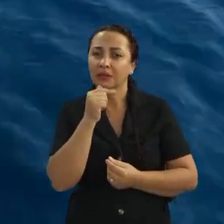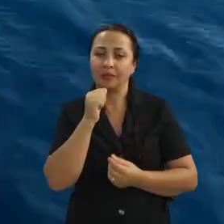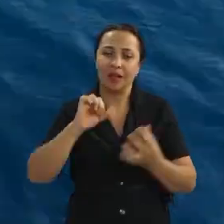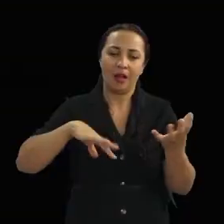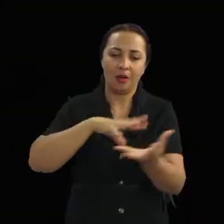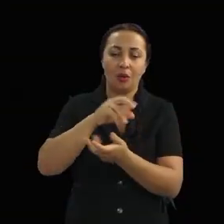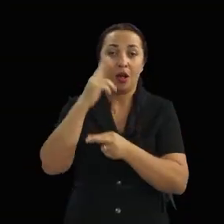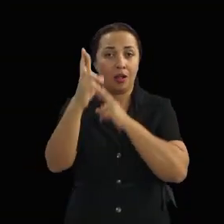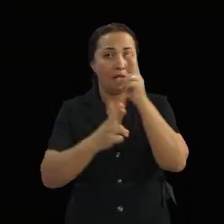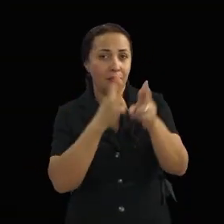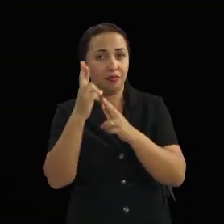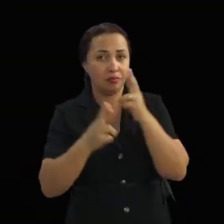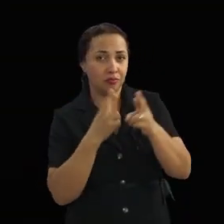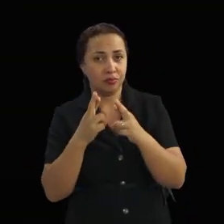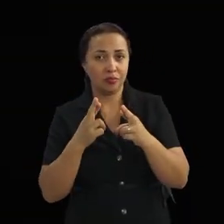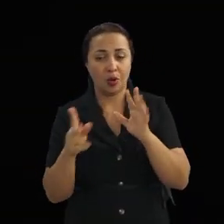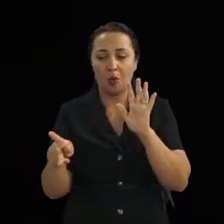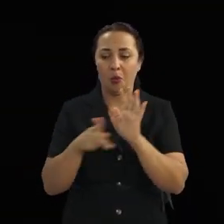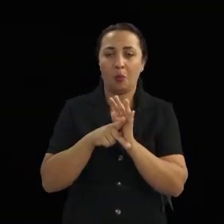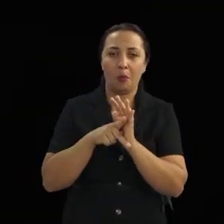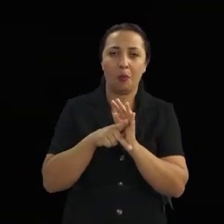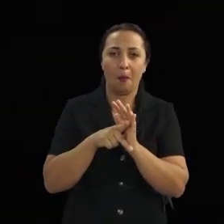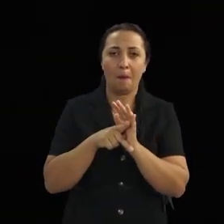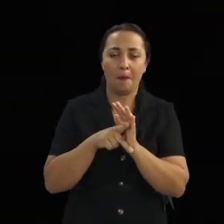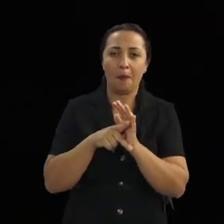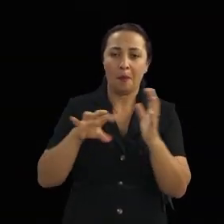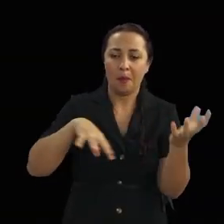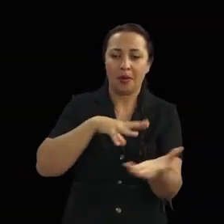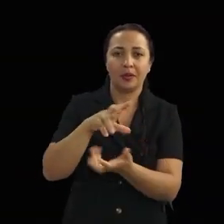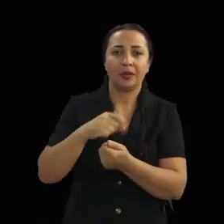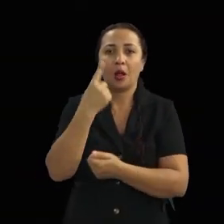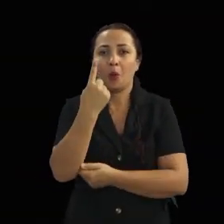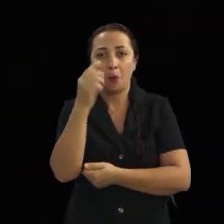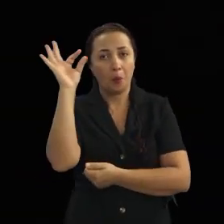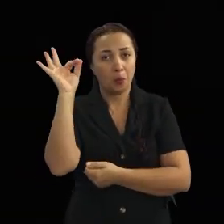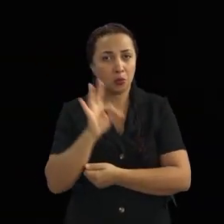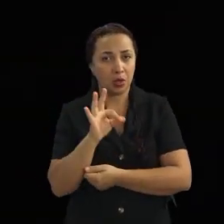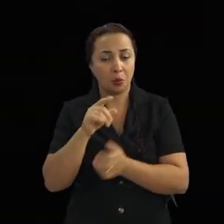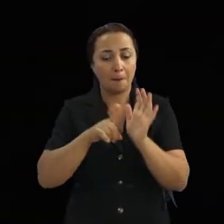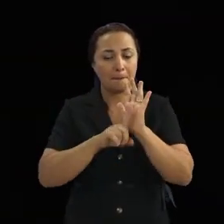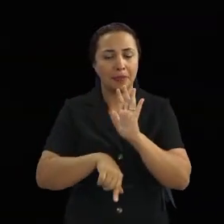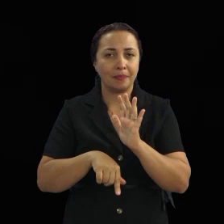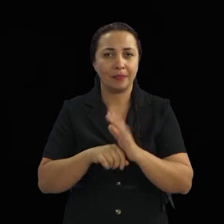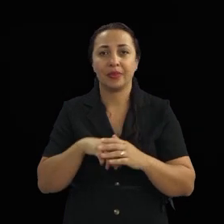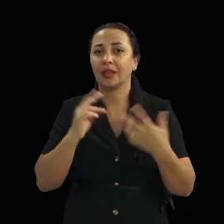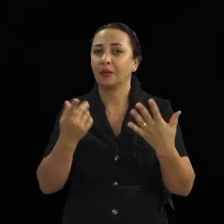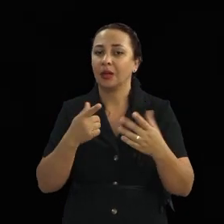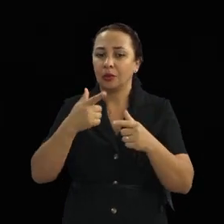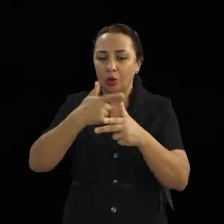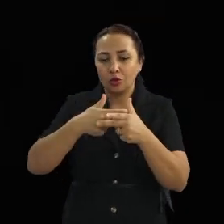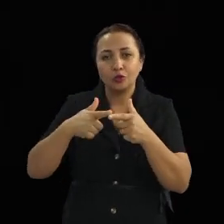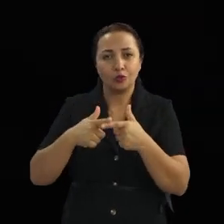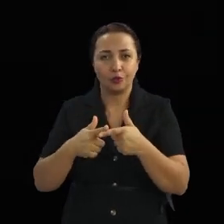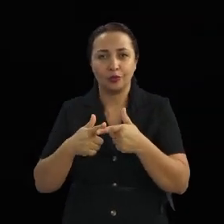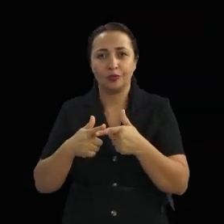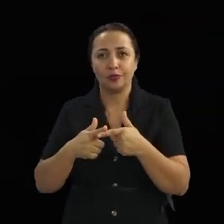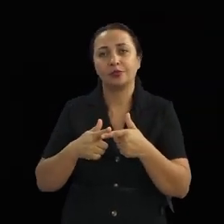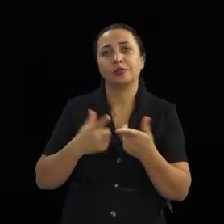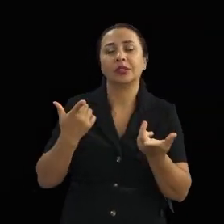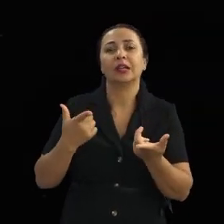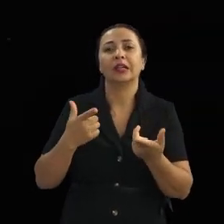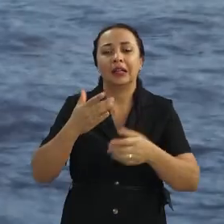água da Terra com relação ao próprio planeta é menos de 1% Isso quer dizer o seguinte quando a gente divide